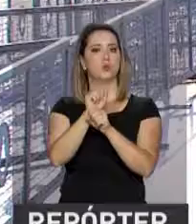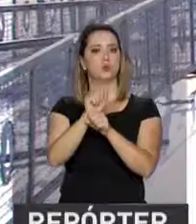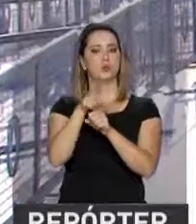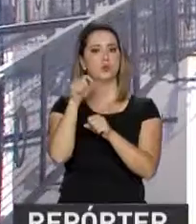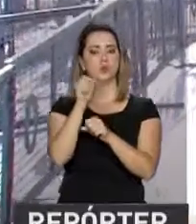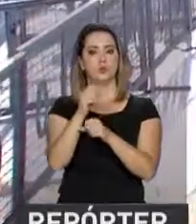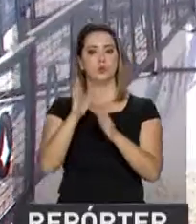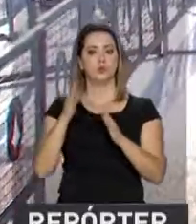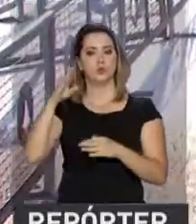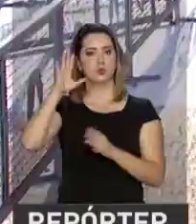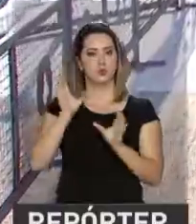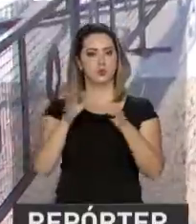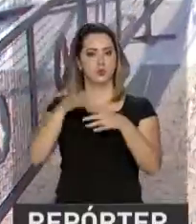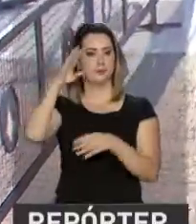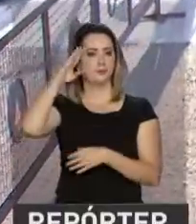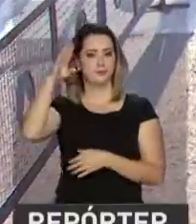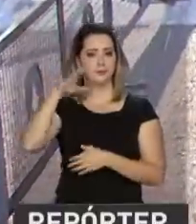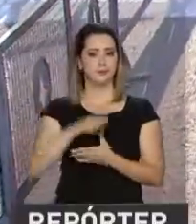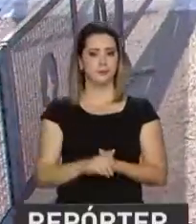Independência.